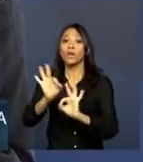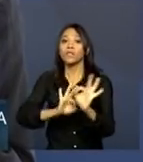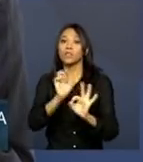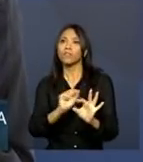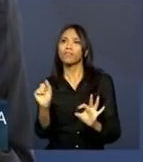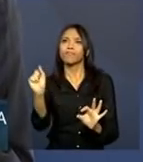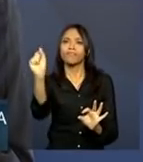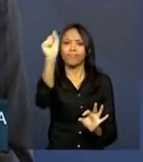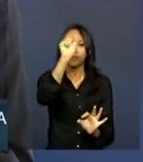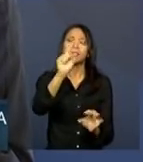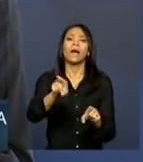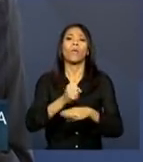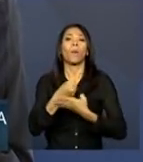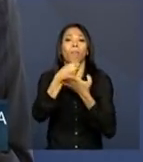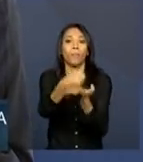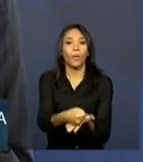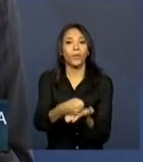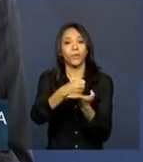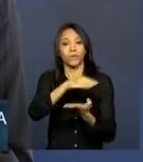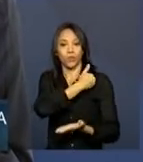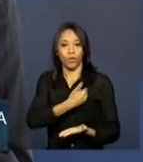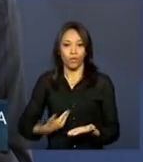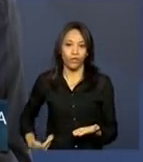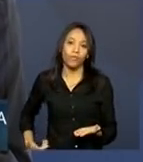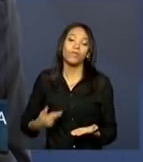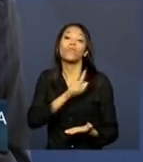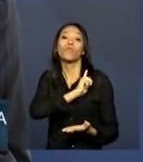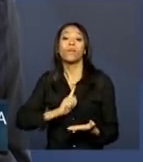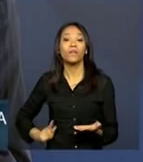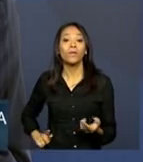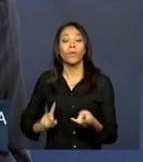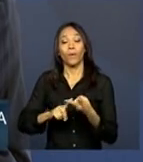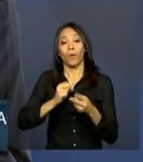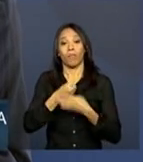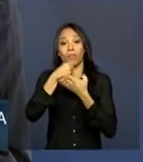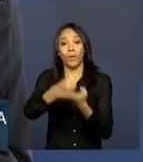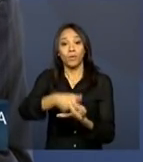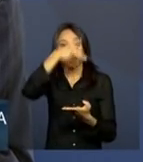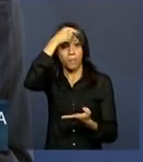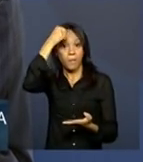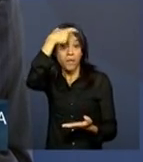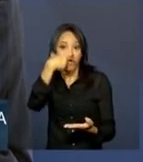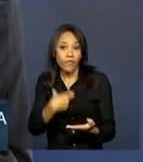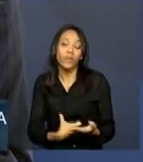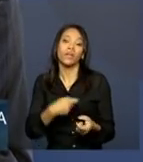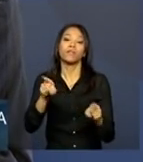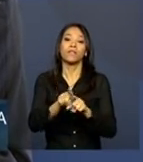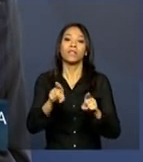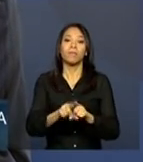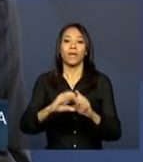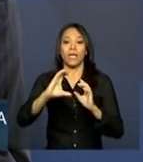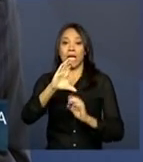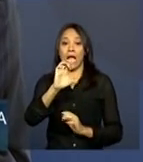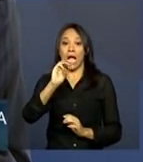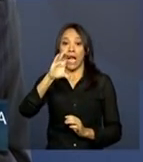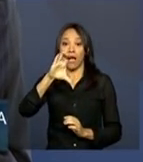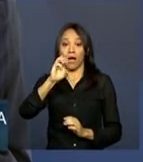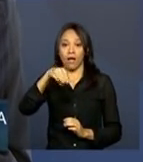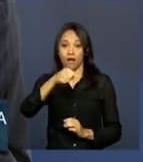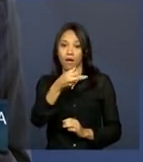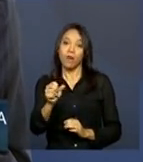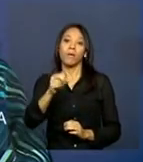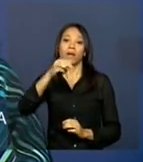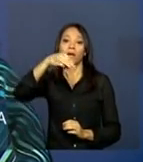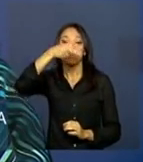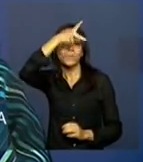com apoio de governadores de assembleias legislativas de prefeitos câmaras municipais e que hoje são uma rede de